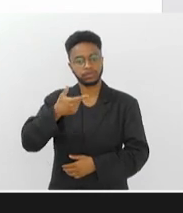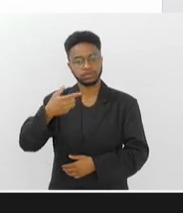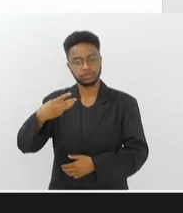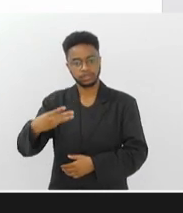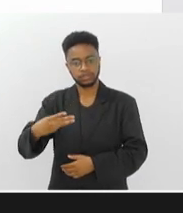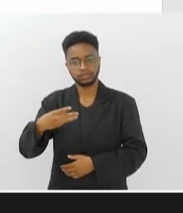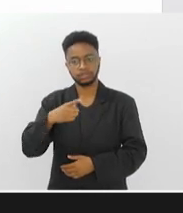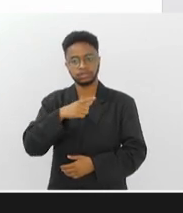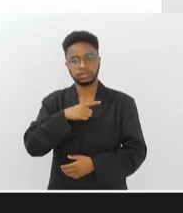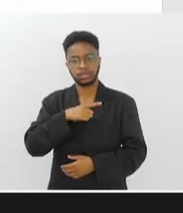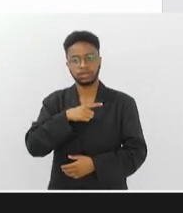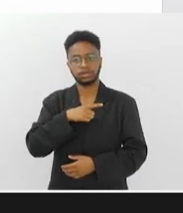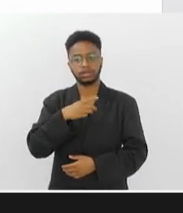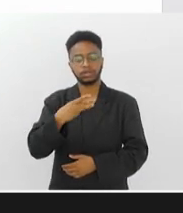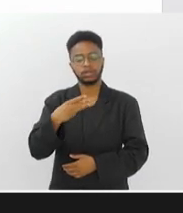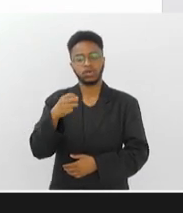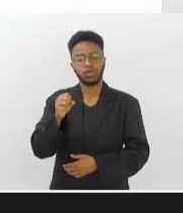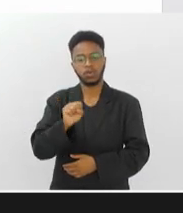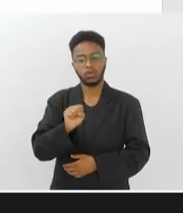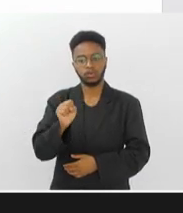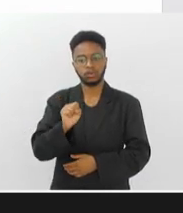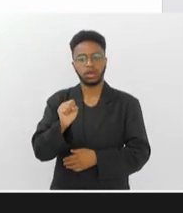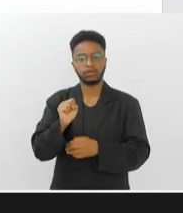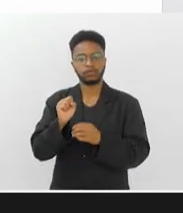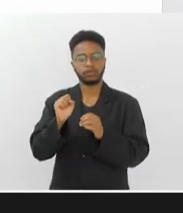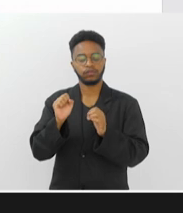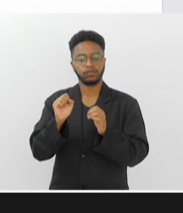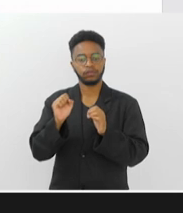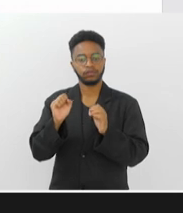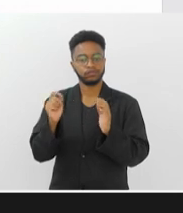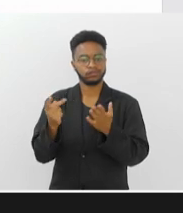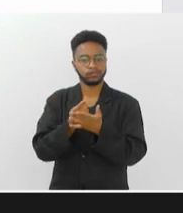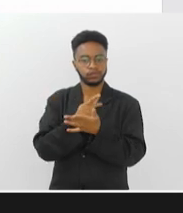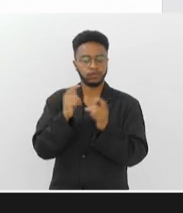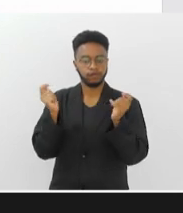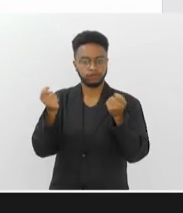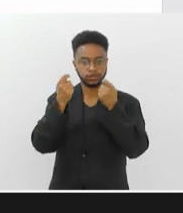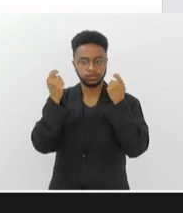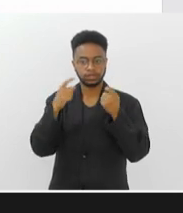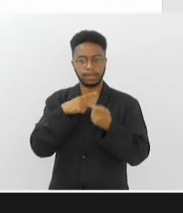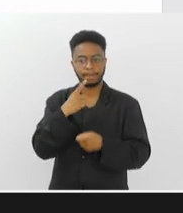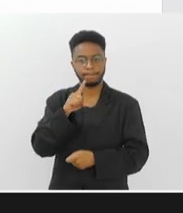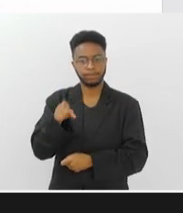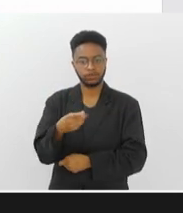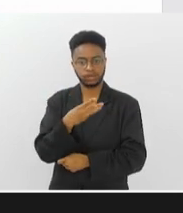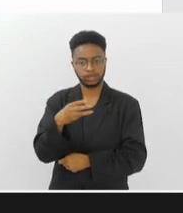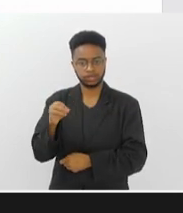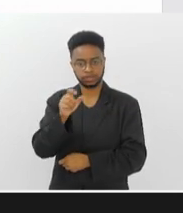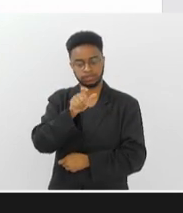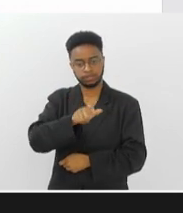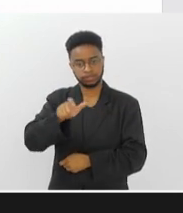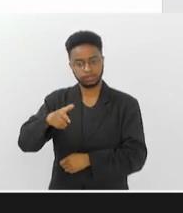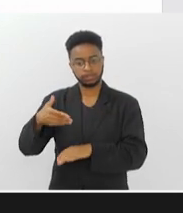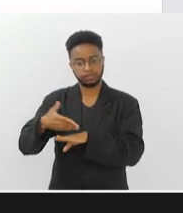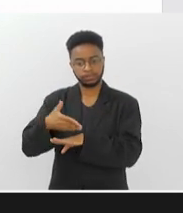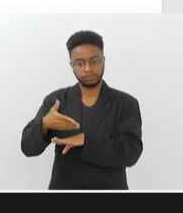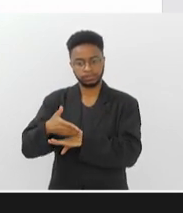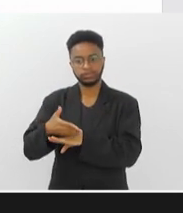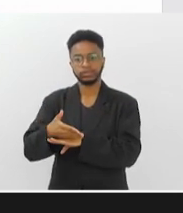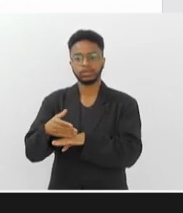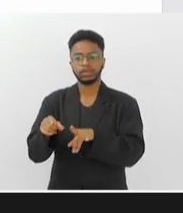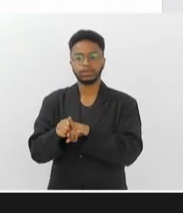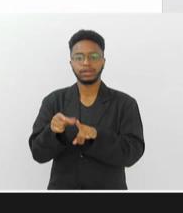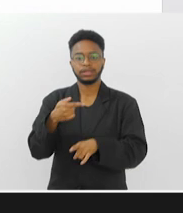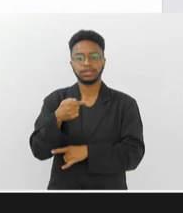2023, a 38ª edição, 1.300 expositores, 75 mil